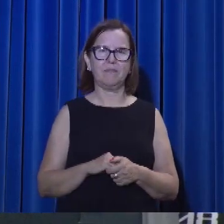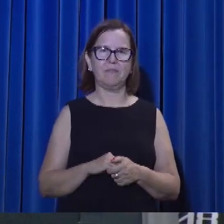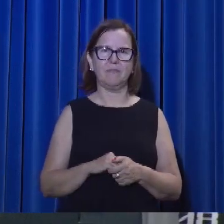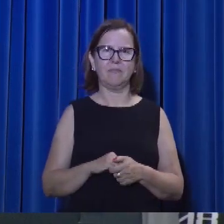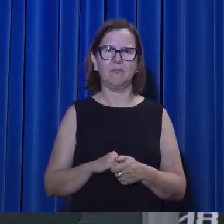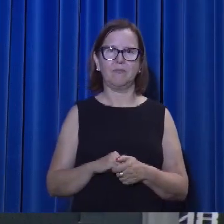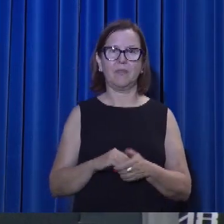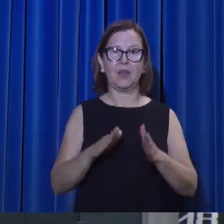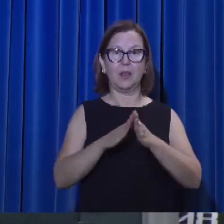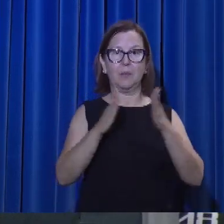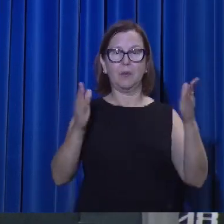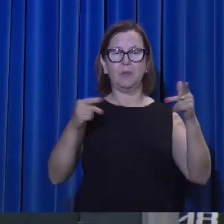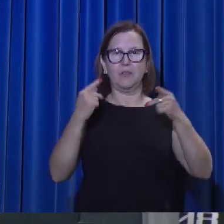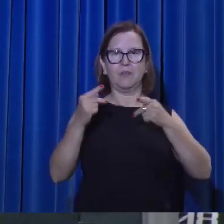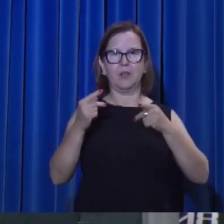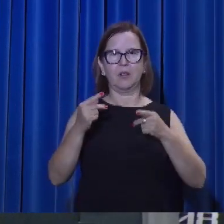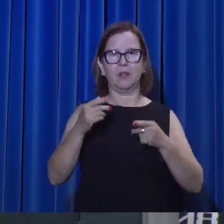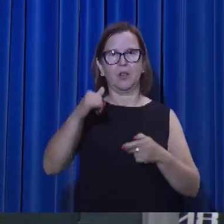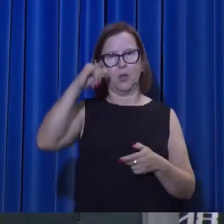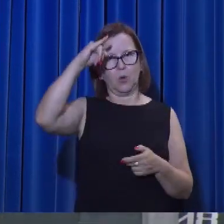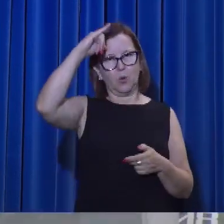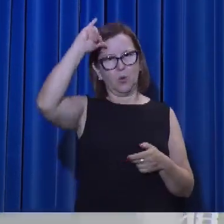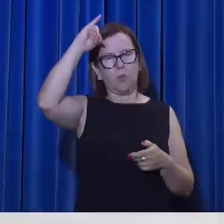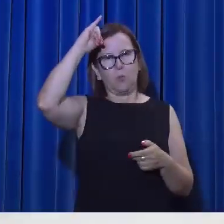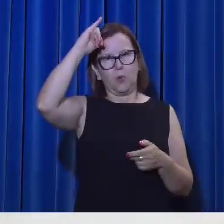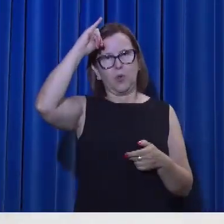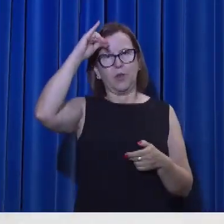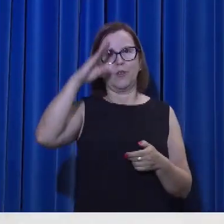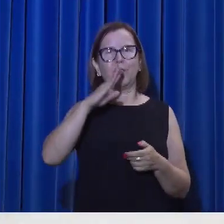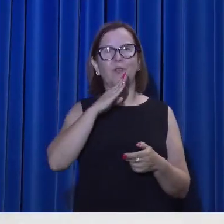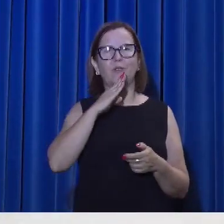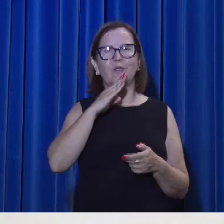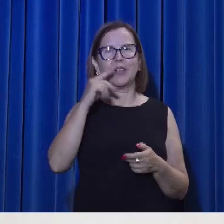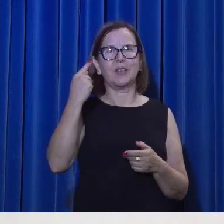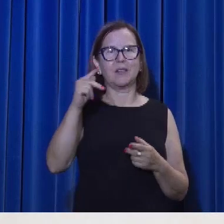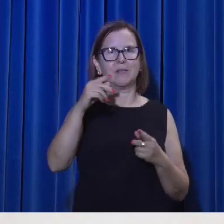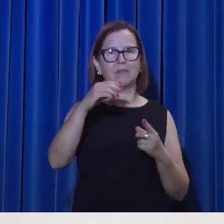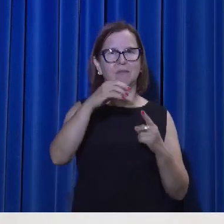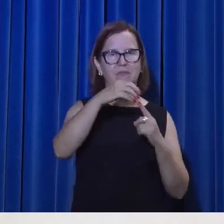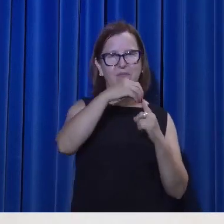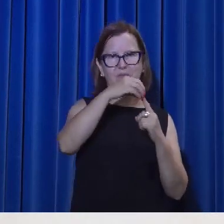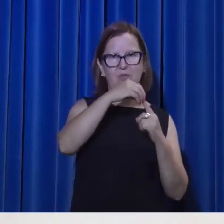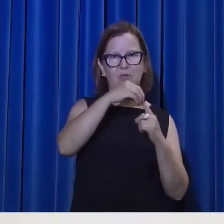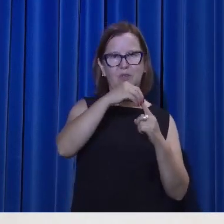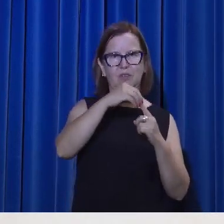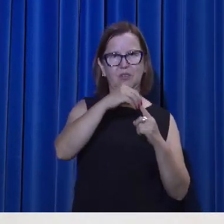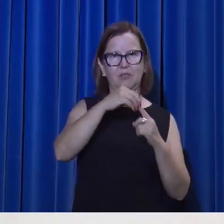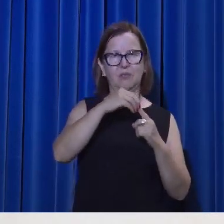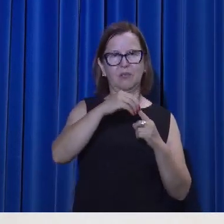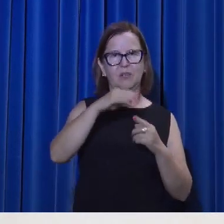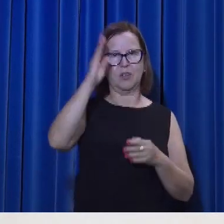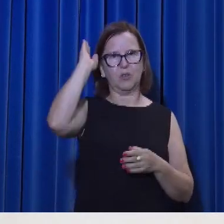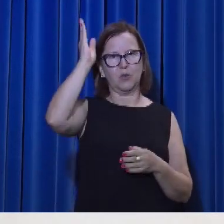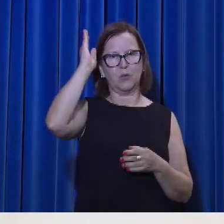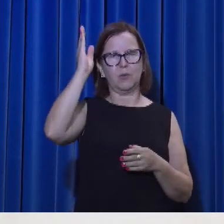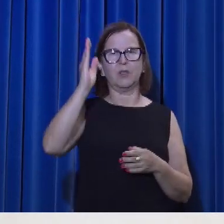A Bíblia diz assim que o boi conhece o seu possuidor e o jumento conhece o dono